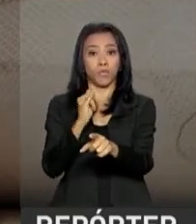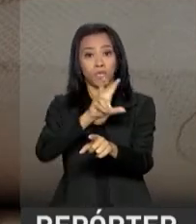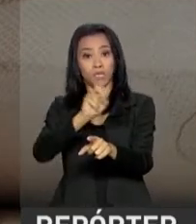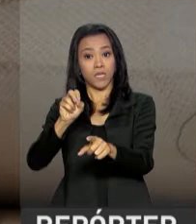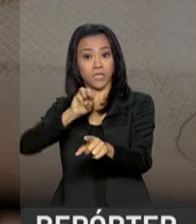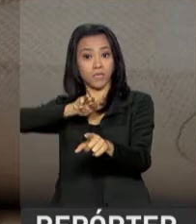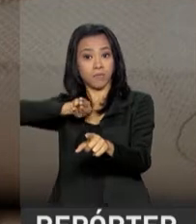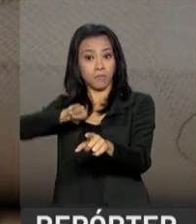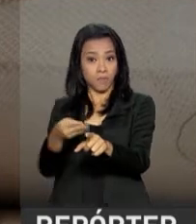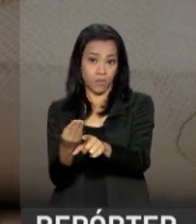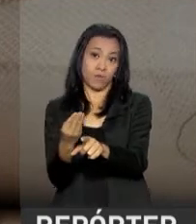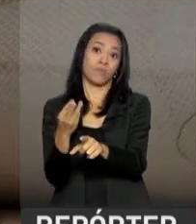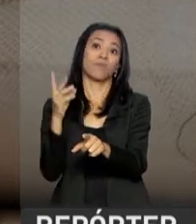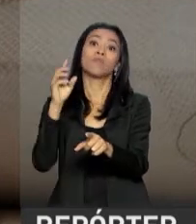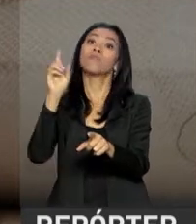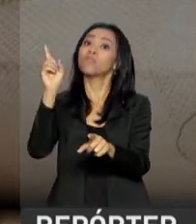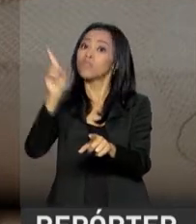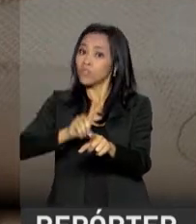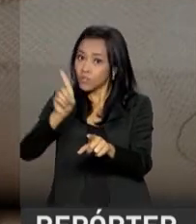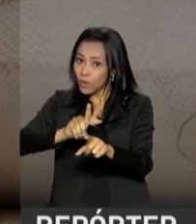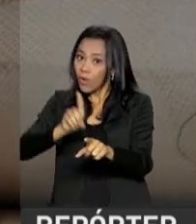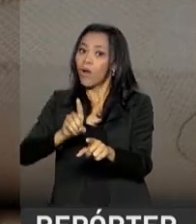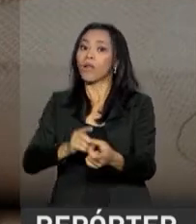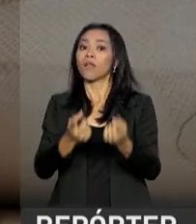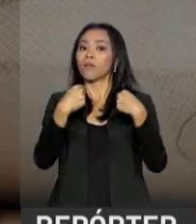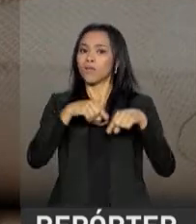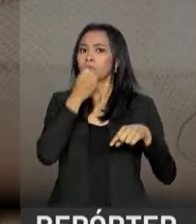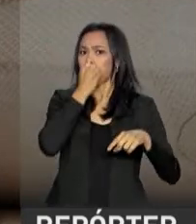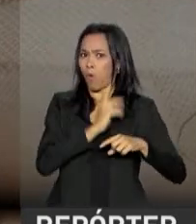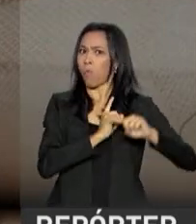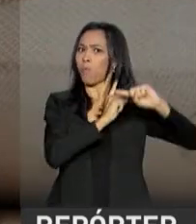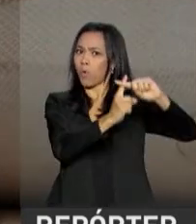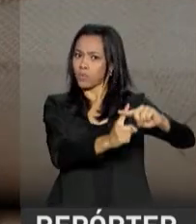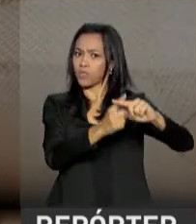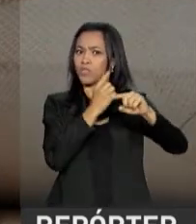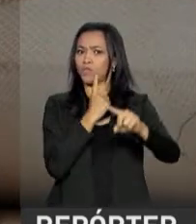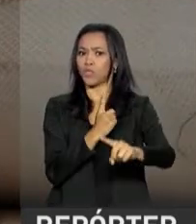8,5 bilhões de dólares em 2017, com saldo positivo para o Brasil de